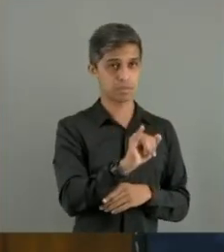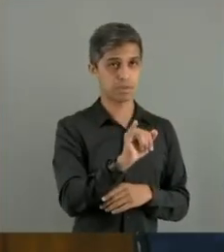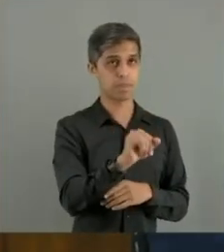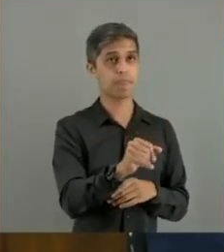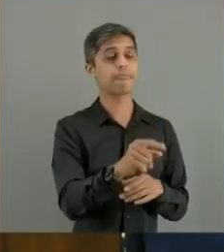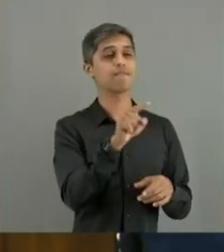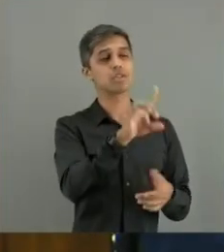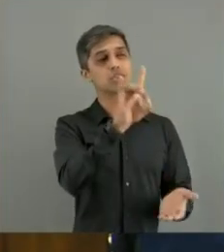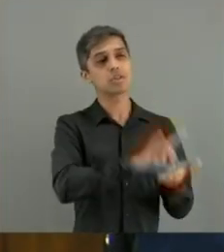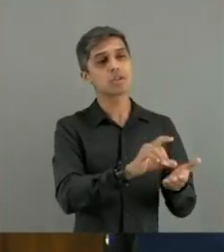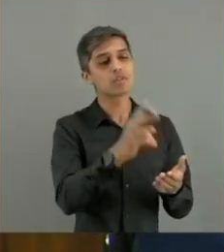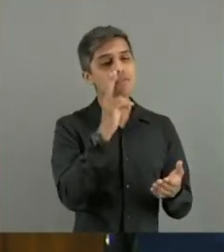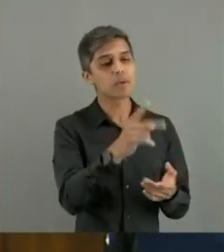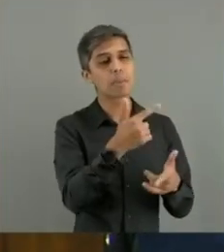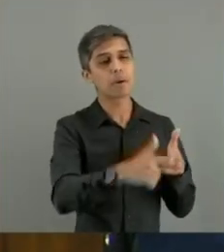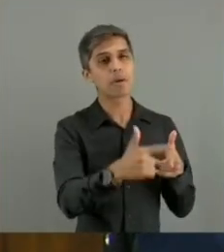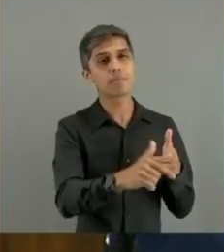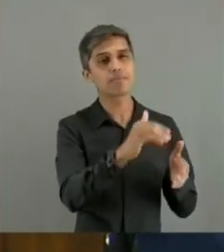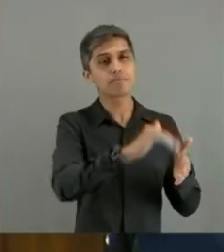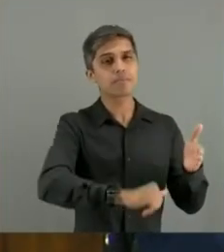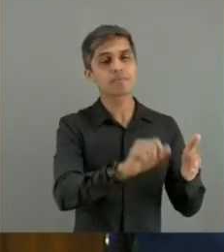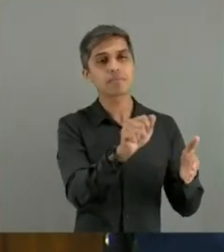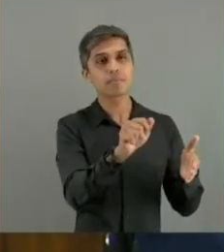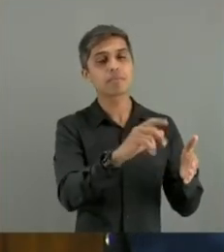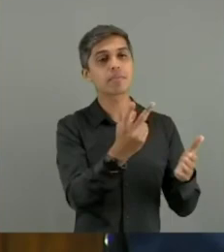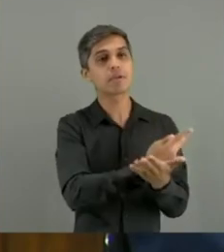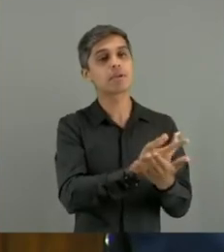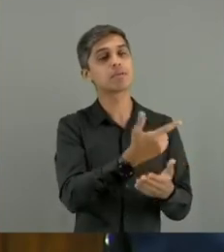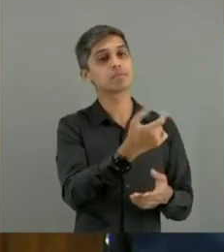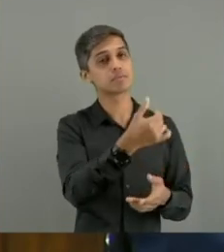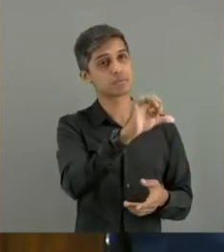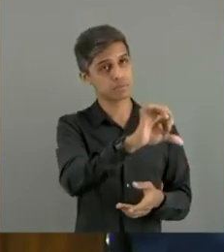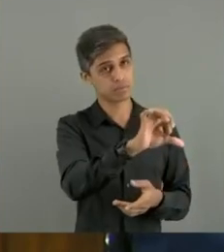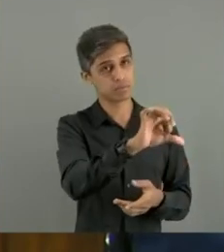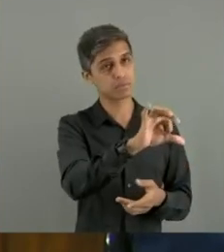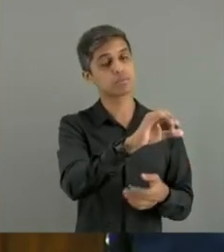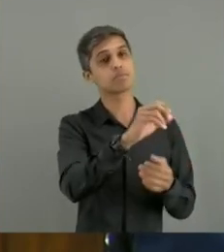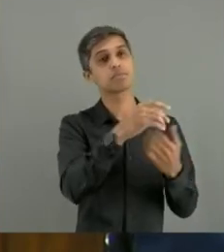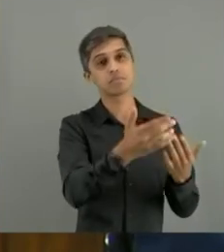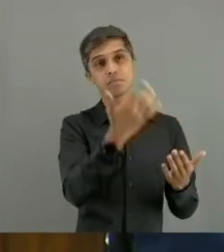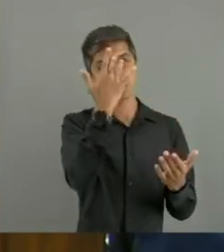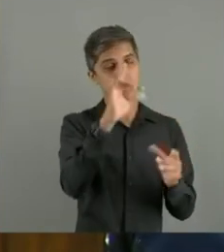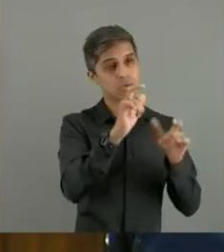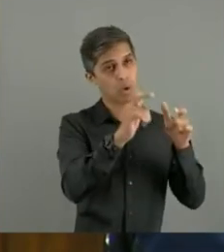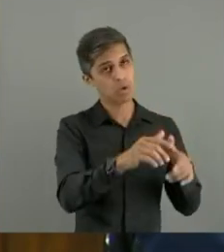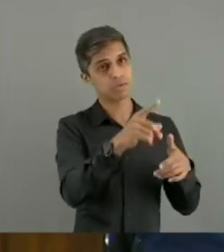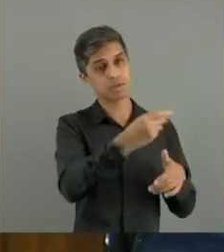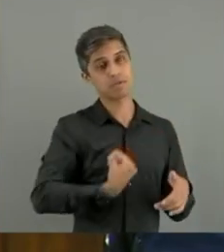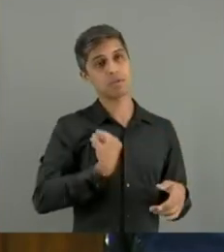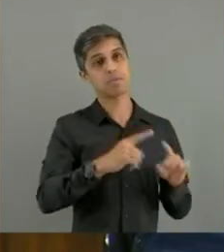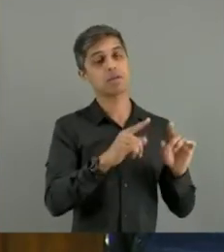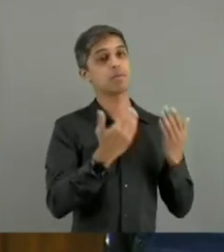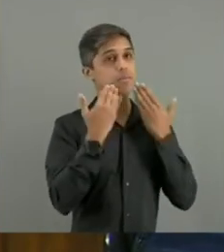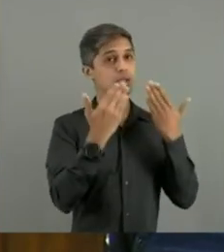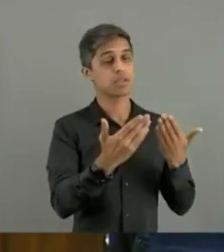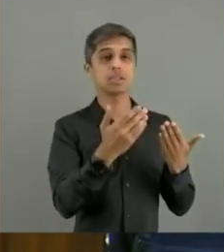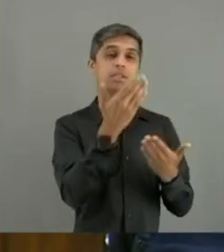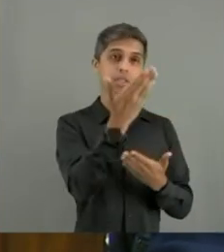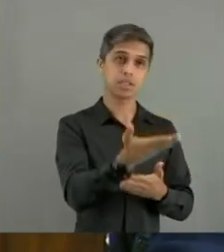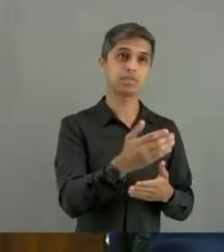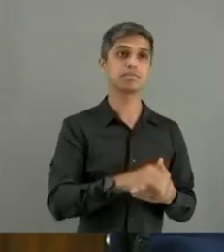só ouviu falar de problema de descontos associativos regulares em 2019. Bom, eu não sei onde a senhora estava, mas eu vou apresentar aqui a